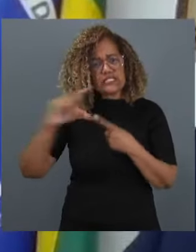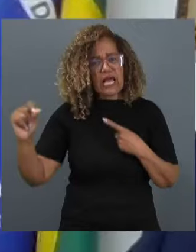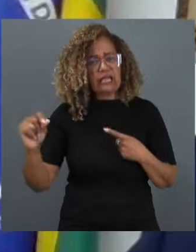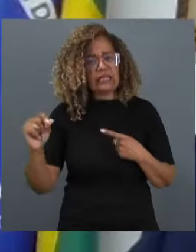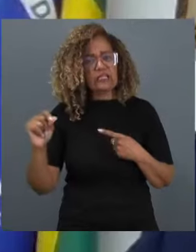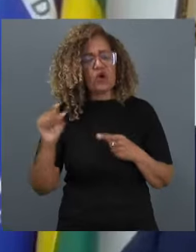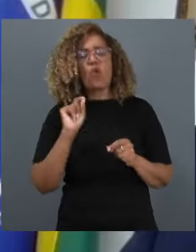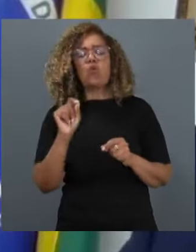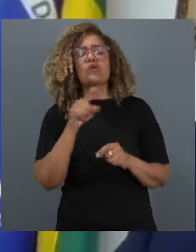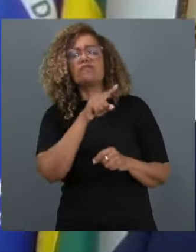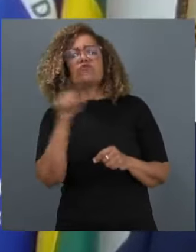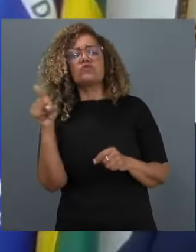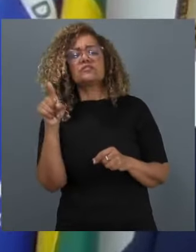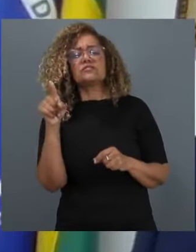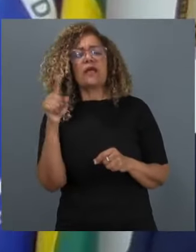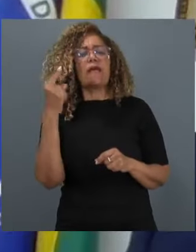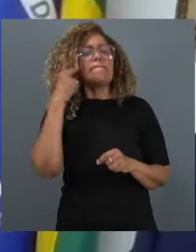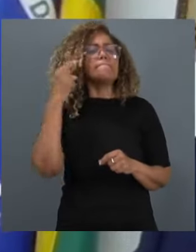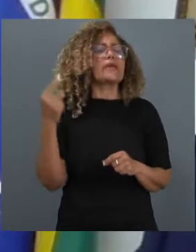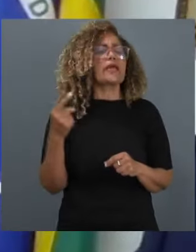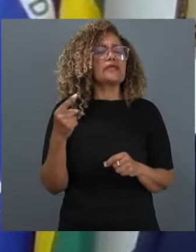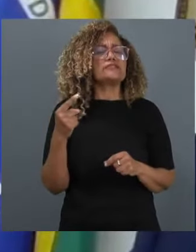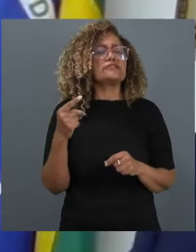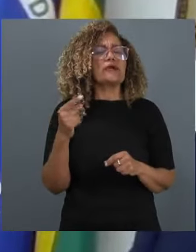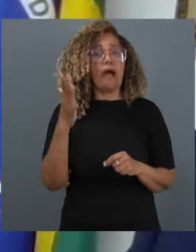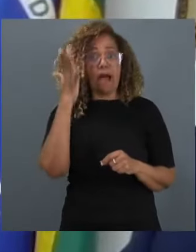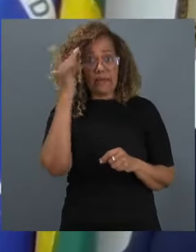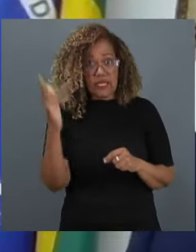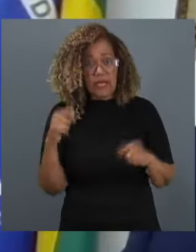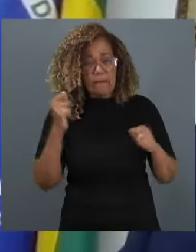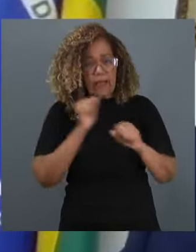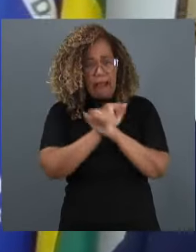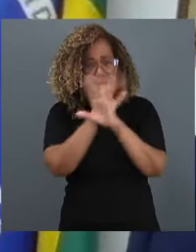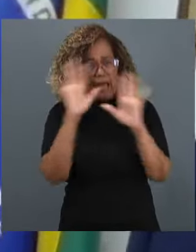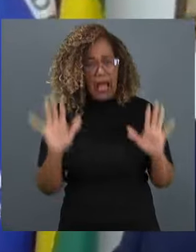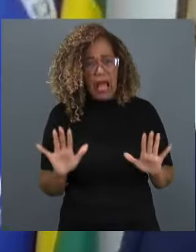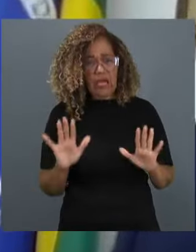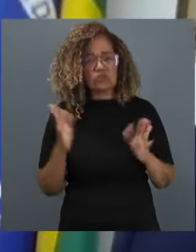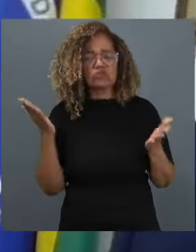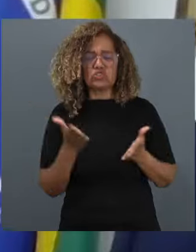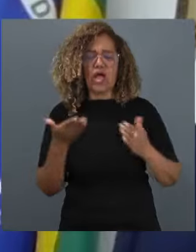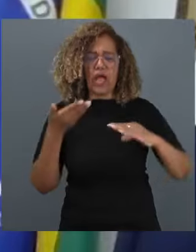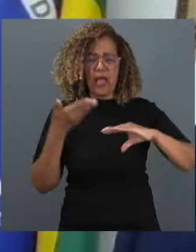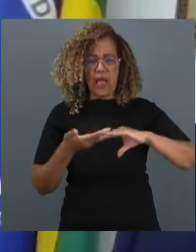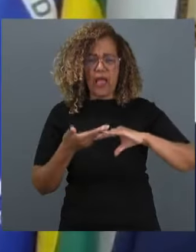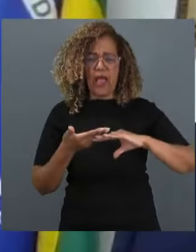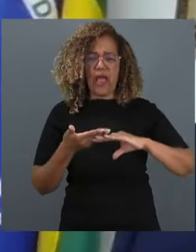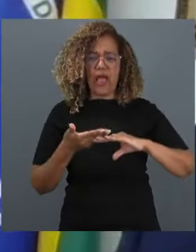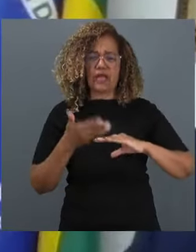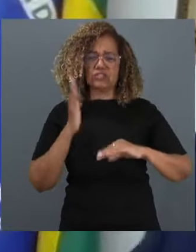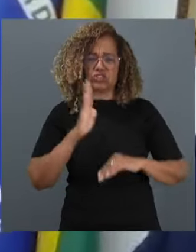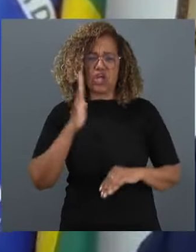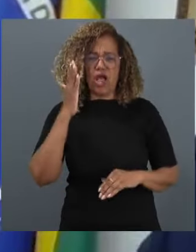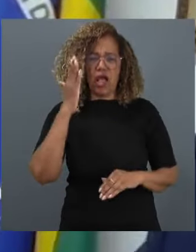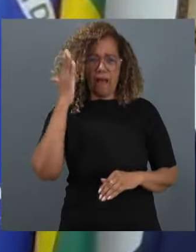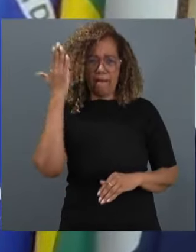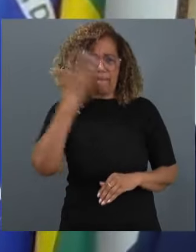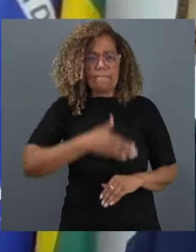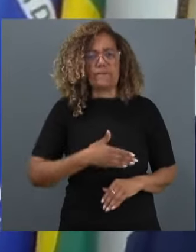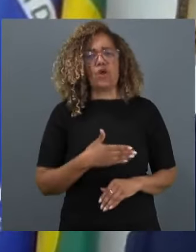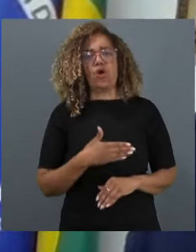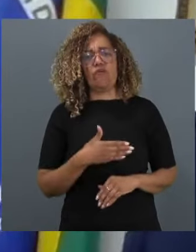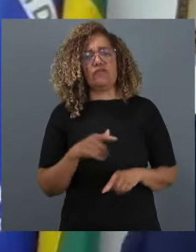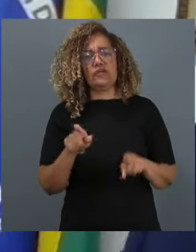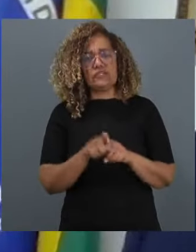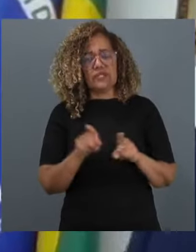pensa, brasileiro, sobre isso? Amanhã vai ficar claro. O Senado já aprovou. A Câmara dos